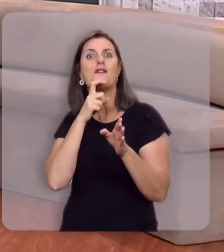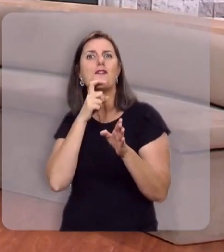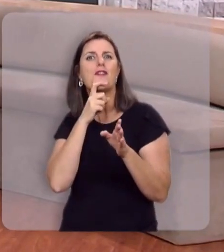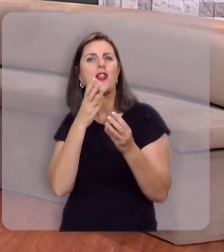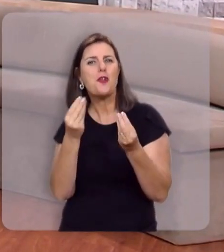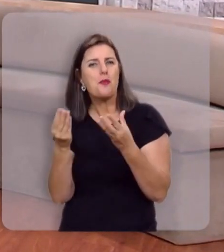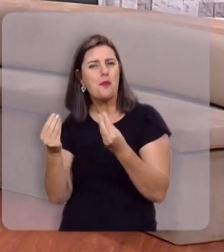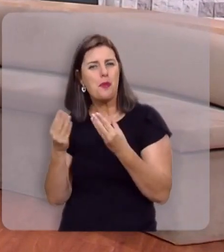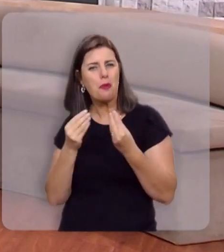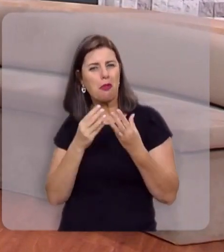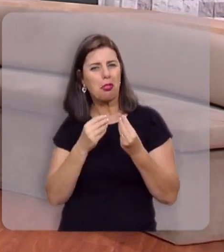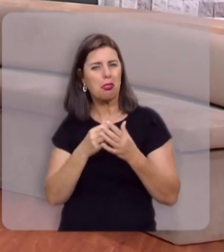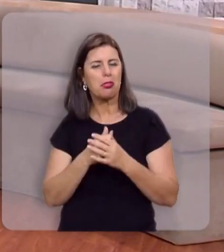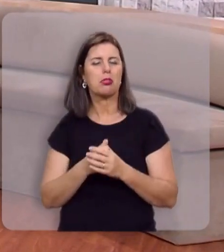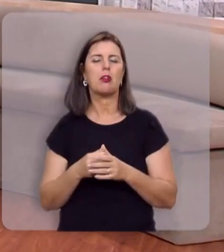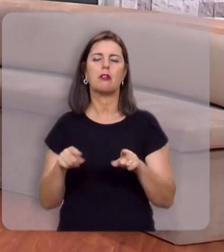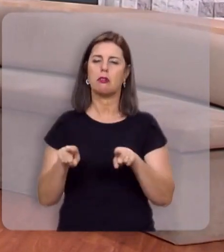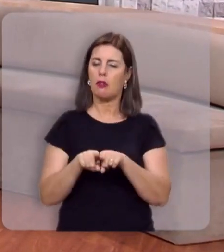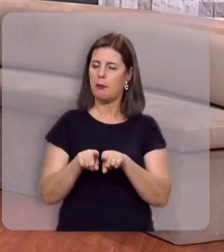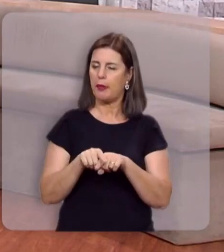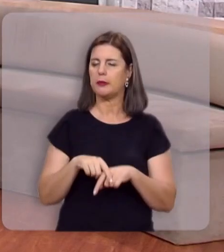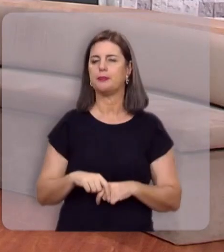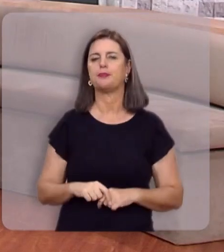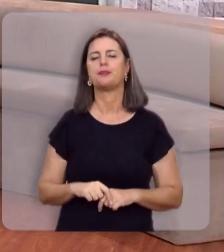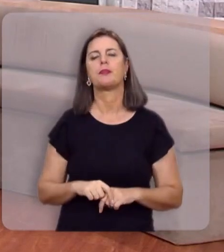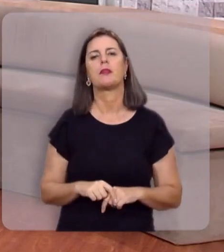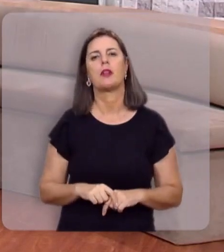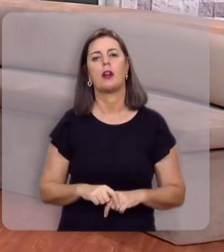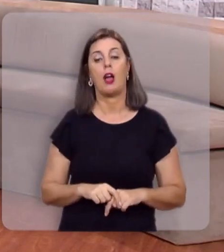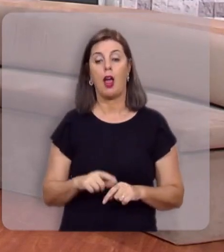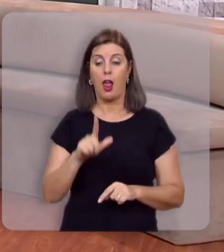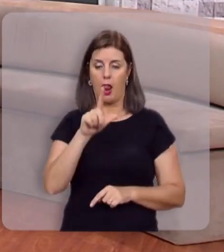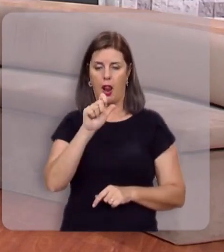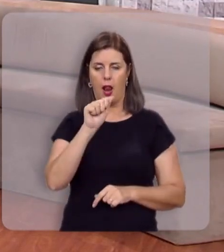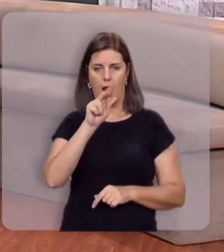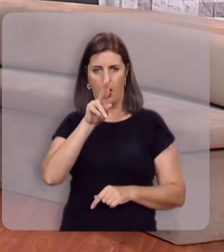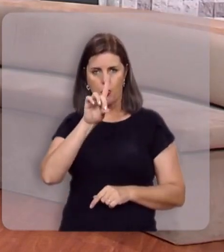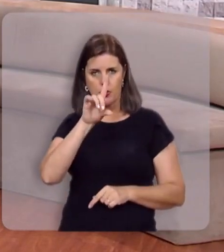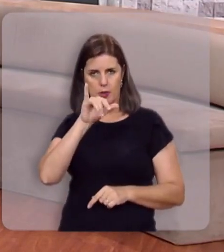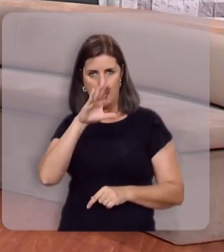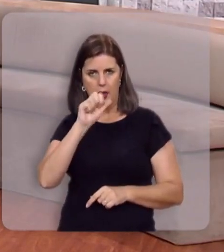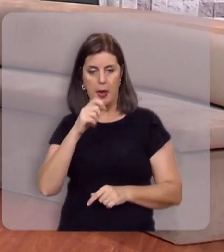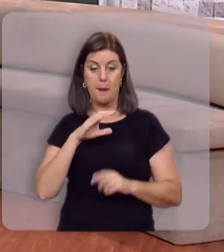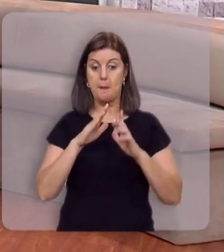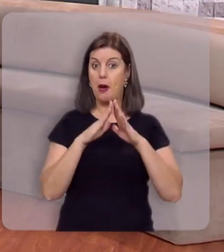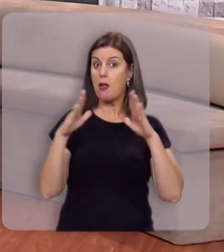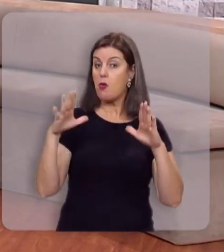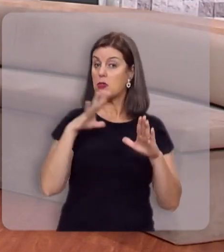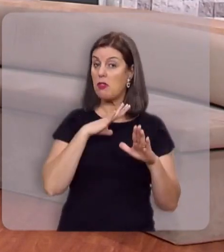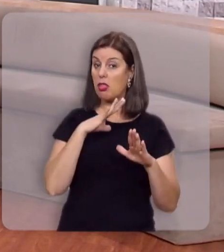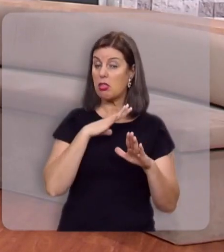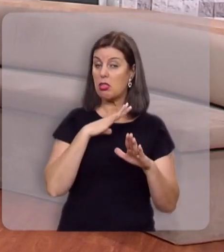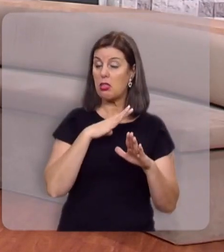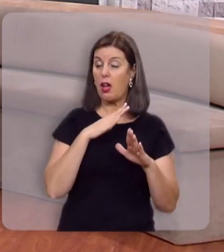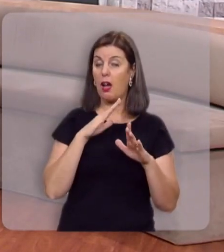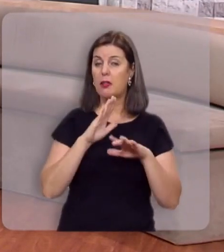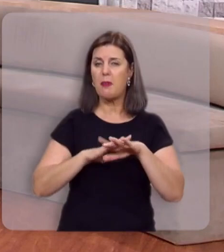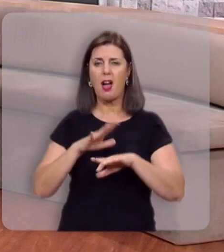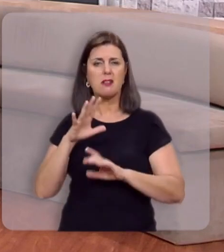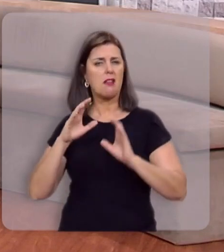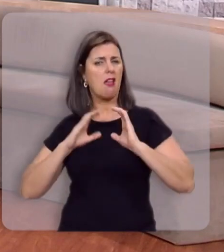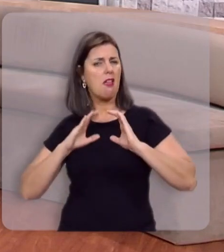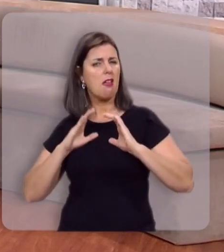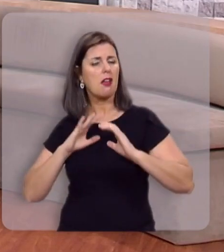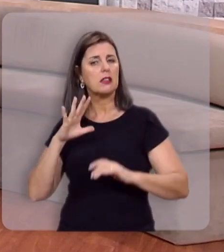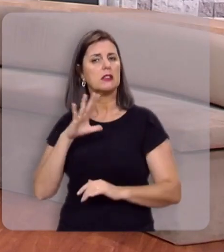frias e geladas, também terapêuticas. Mas Laodiceia, a maior cidade e a mais